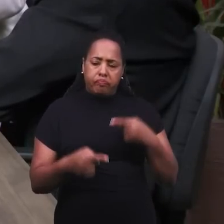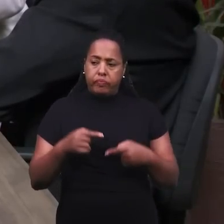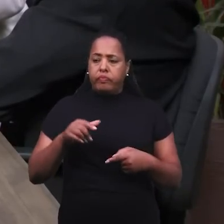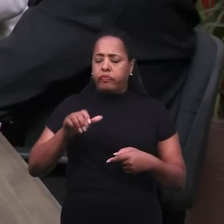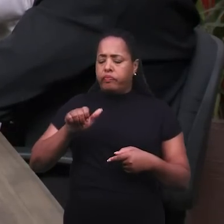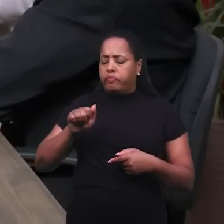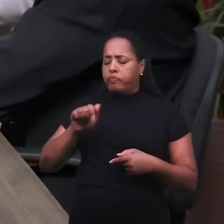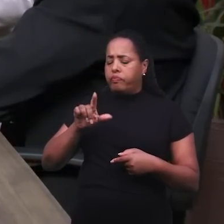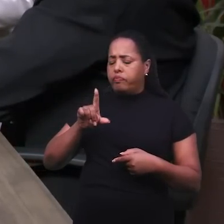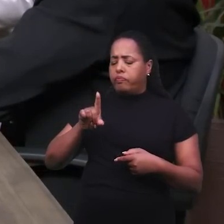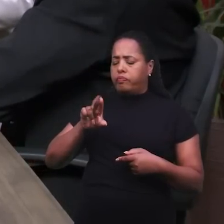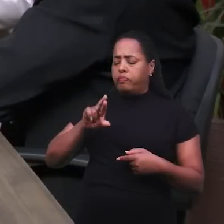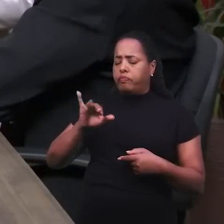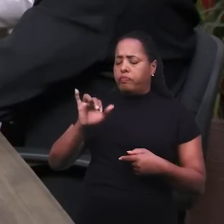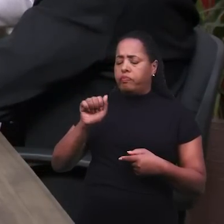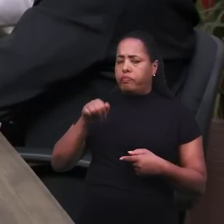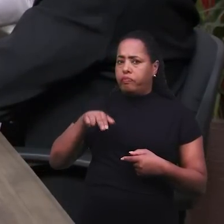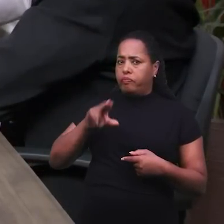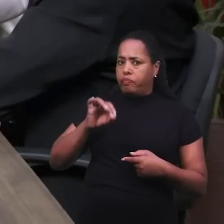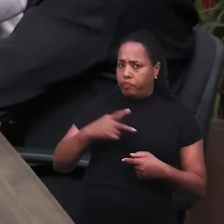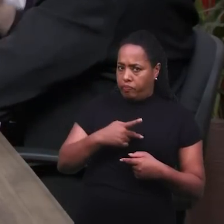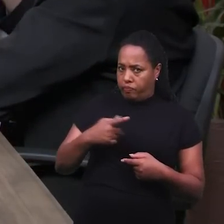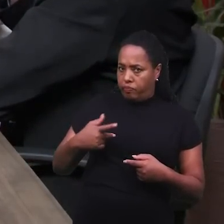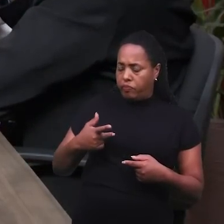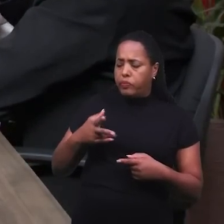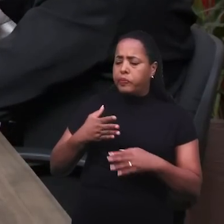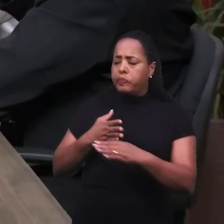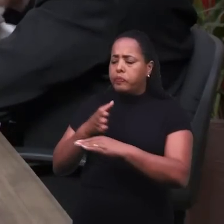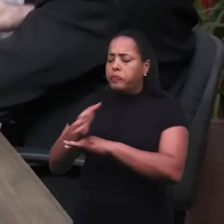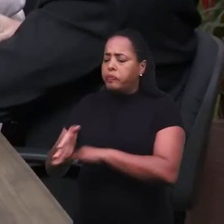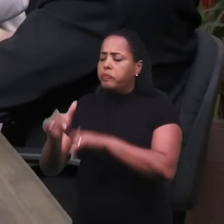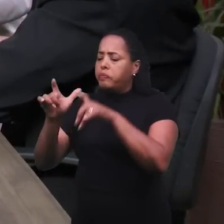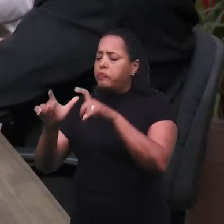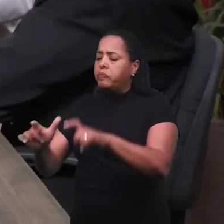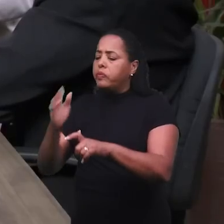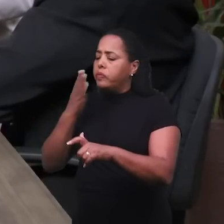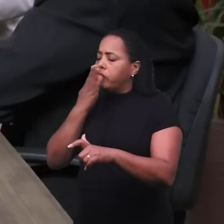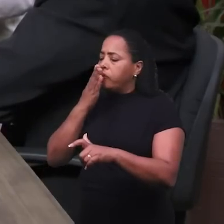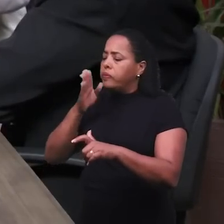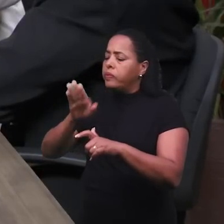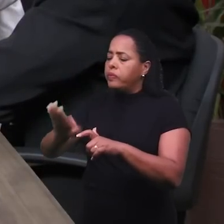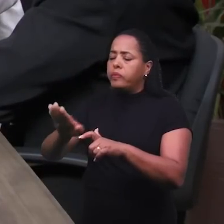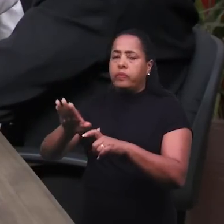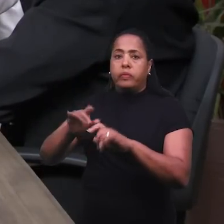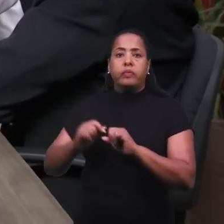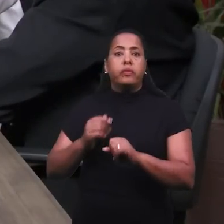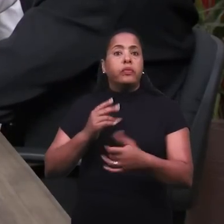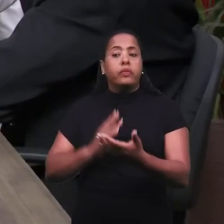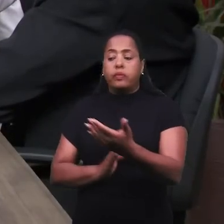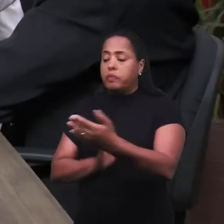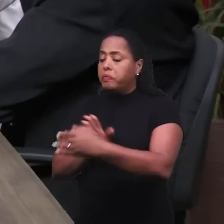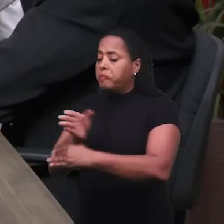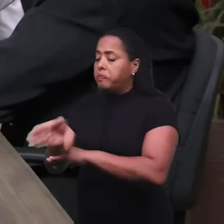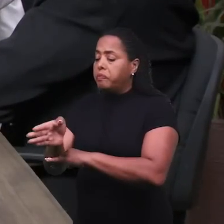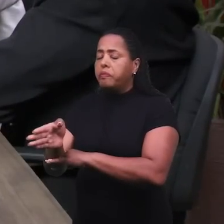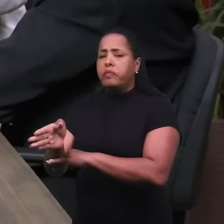aqui, Adriano, sobre o momento em que eles iriam entrar na Terra Prometida. E quando efetivamente